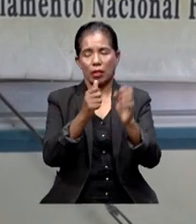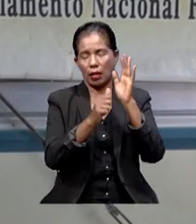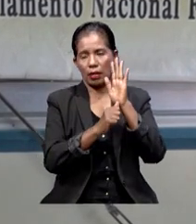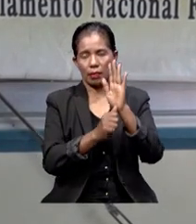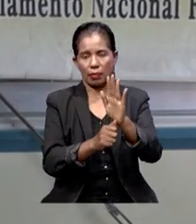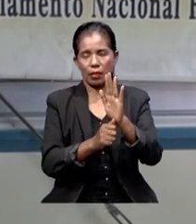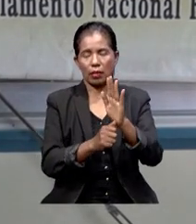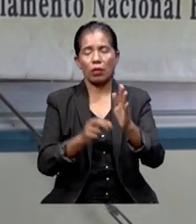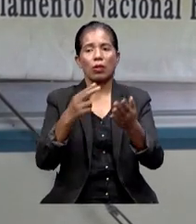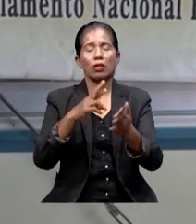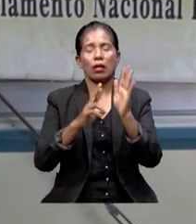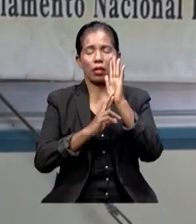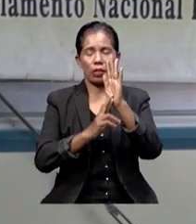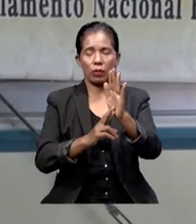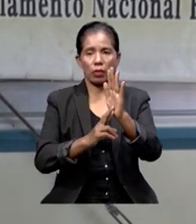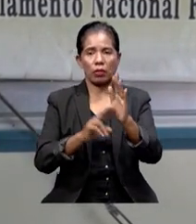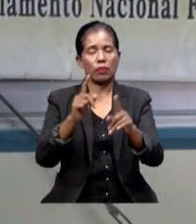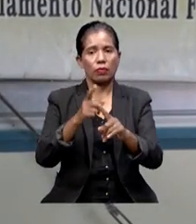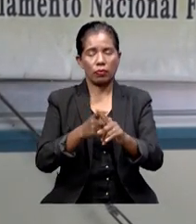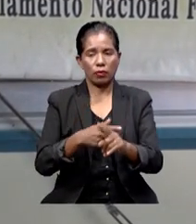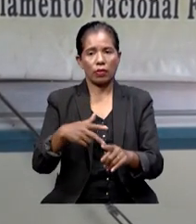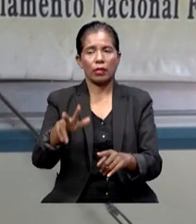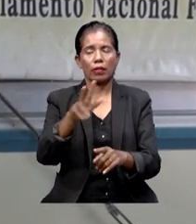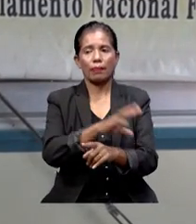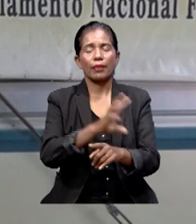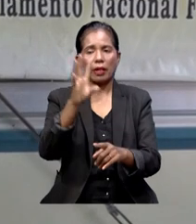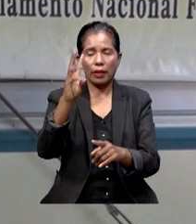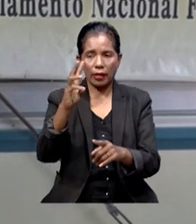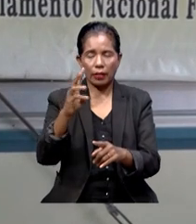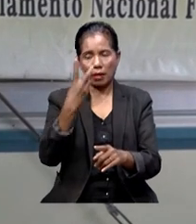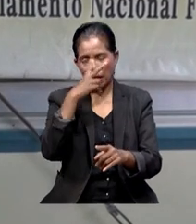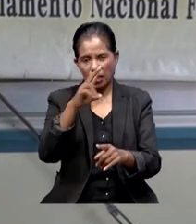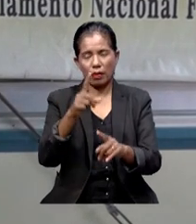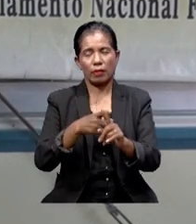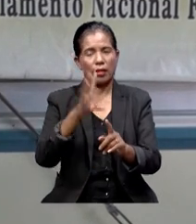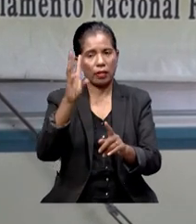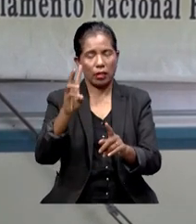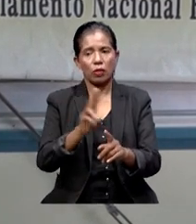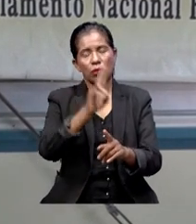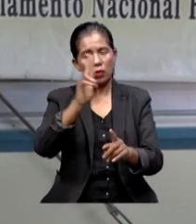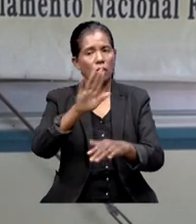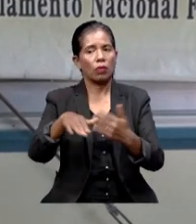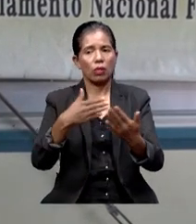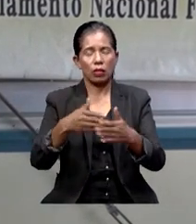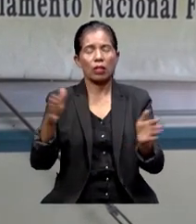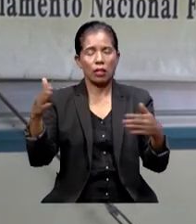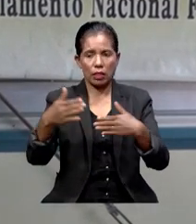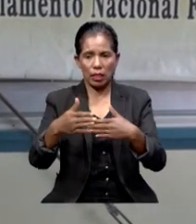do relatório segundo semestre, né, bem, maca, a gente recata segundo semestre, né, execução em geral, nesse que com